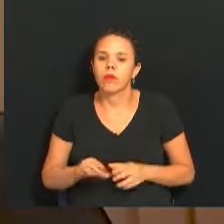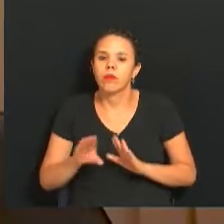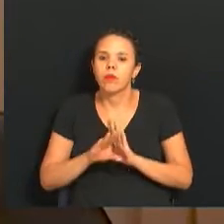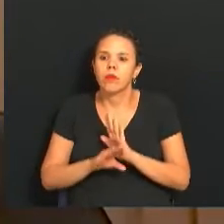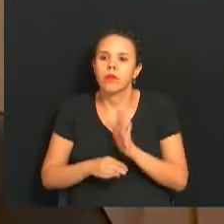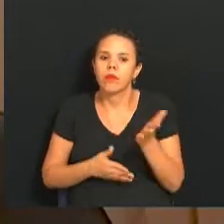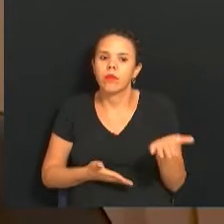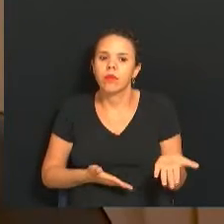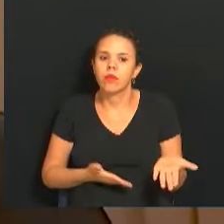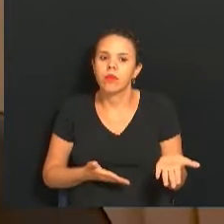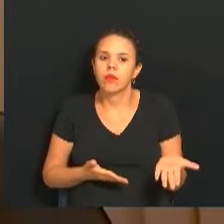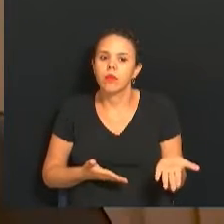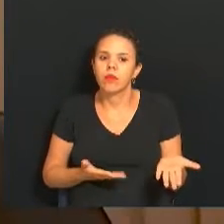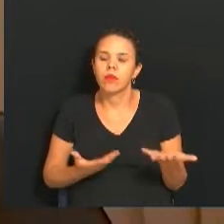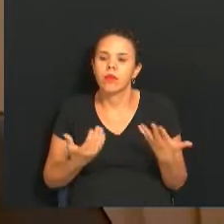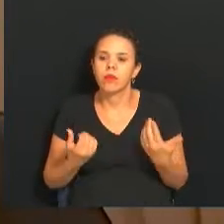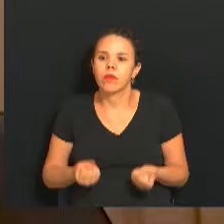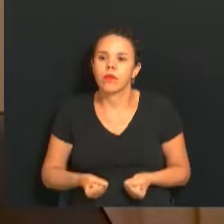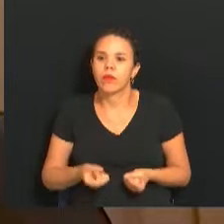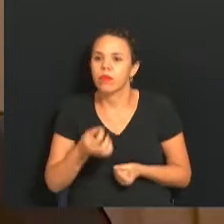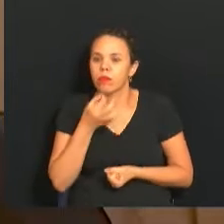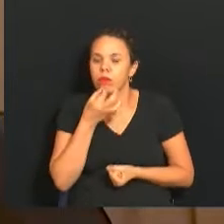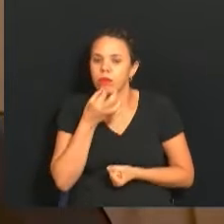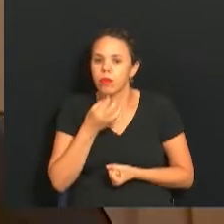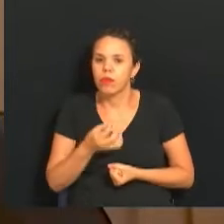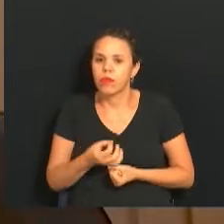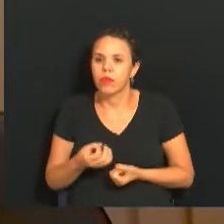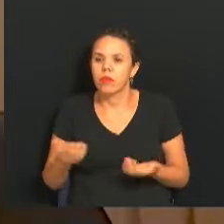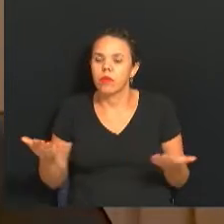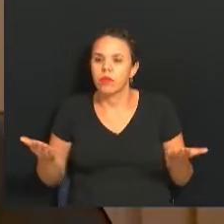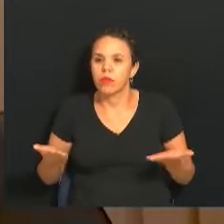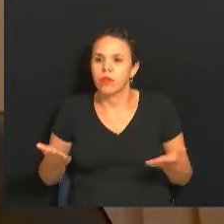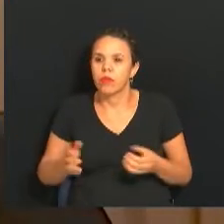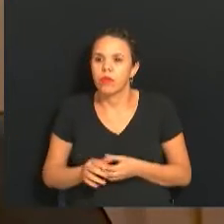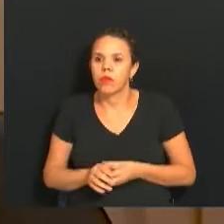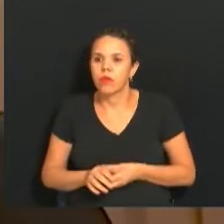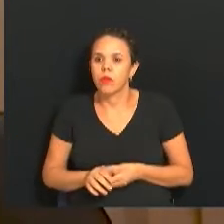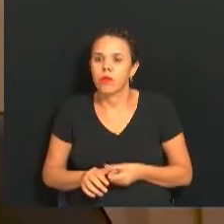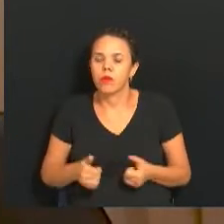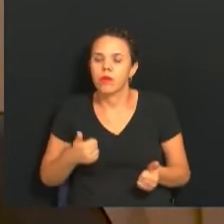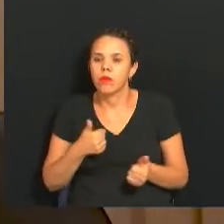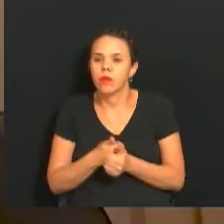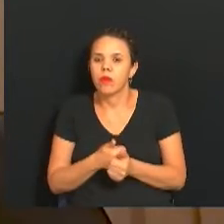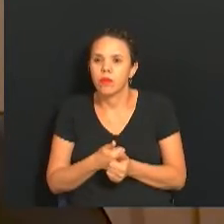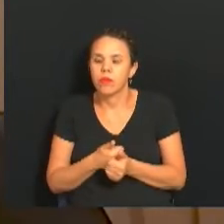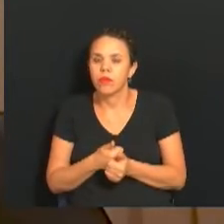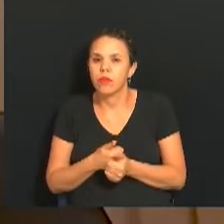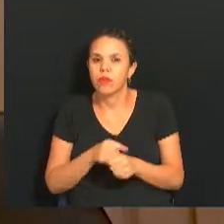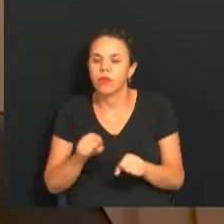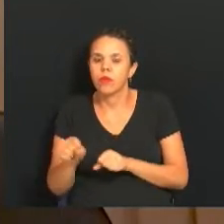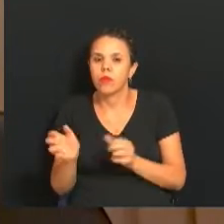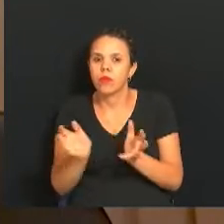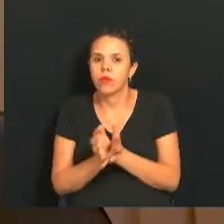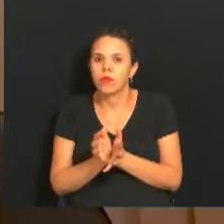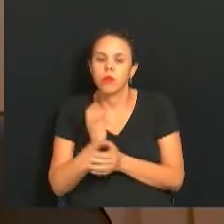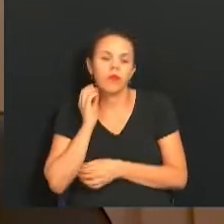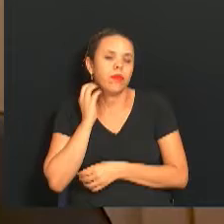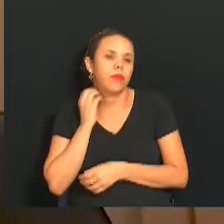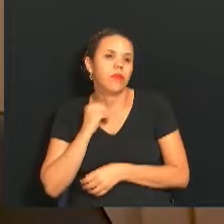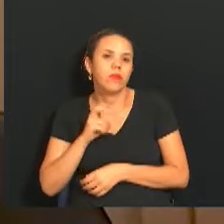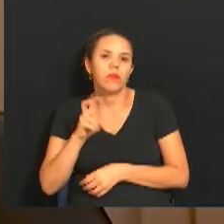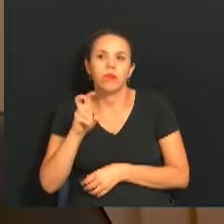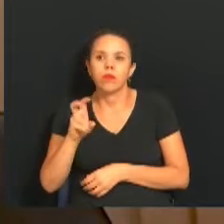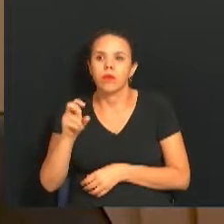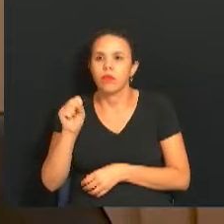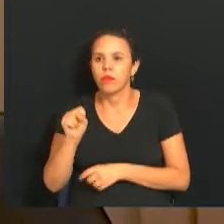ele de imediato acatou a nossa sugestão, e agora, recentemente, foi aí formado esses